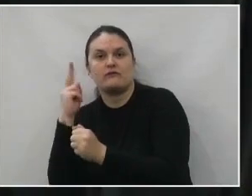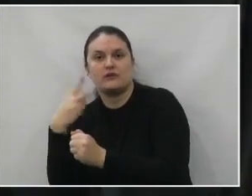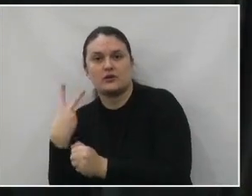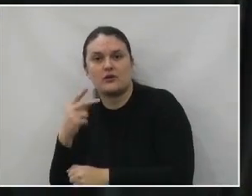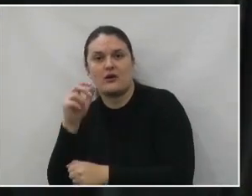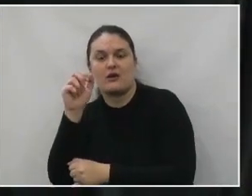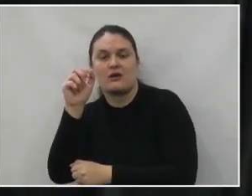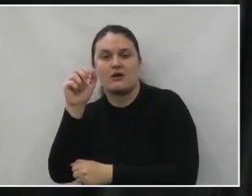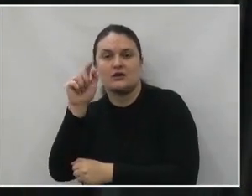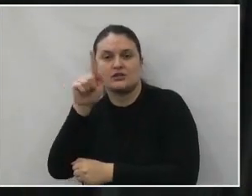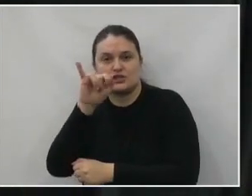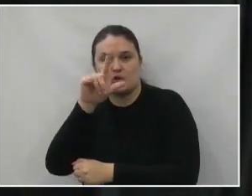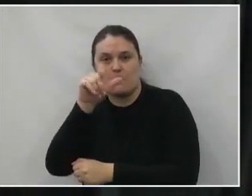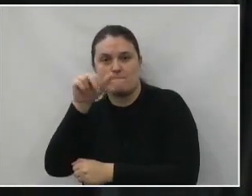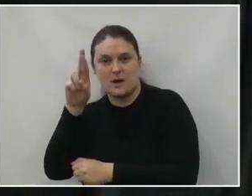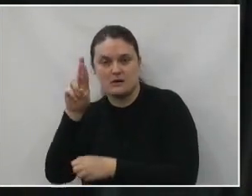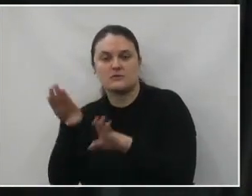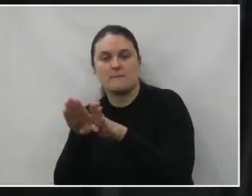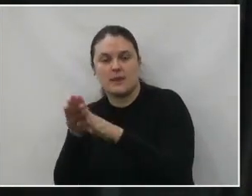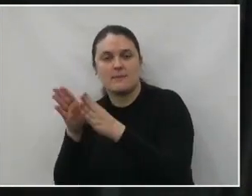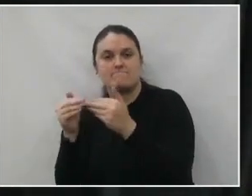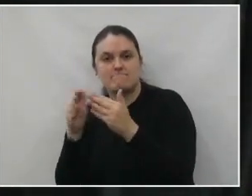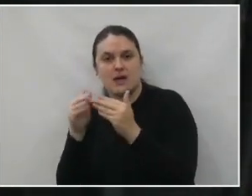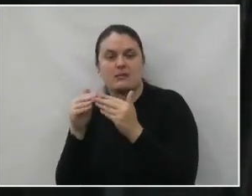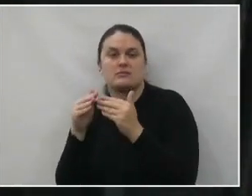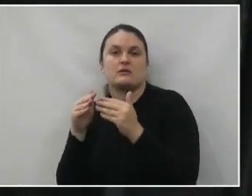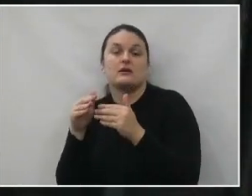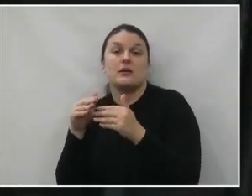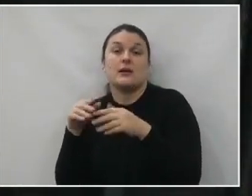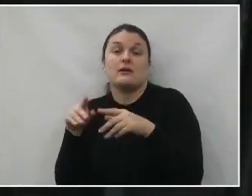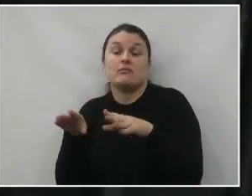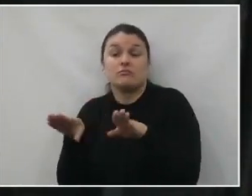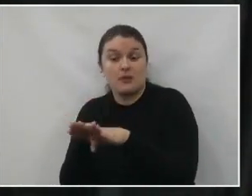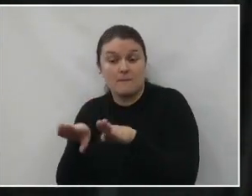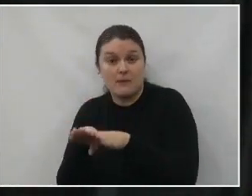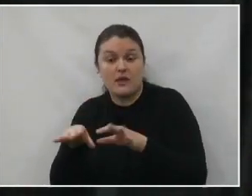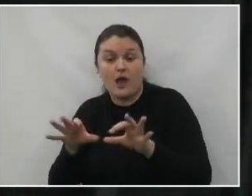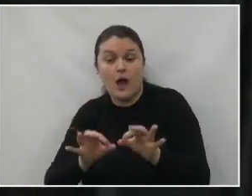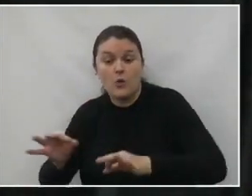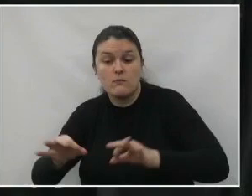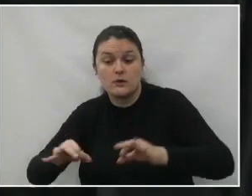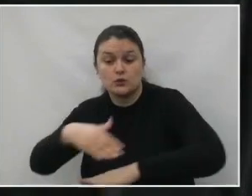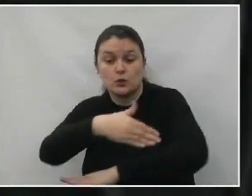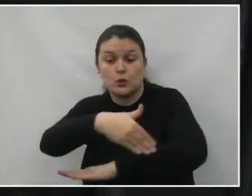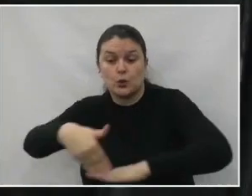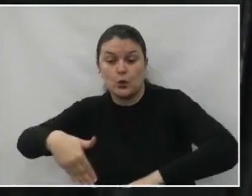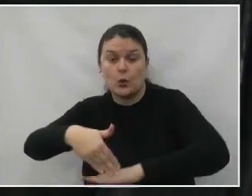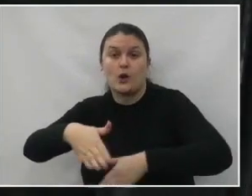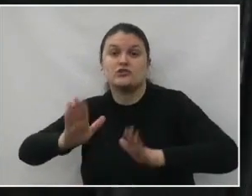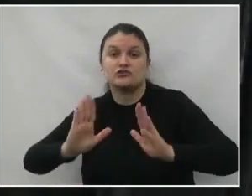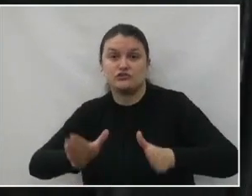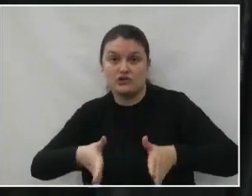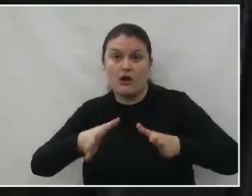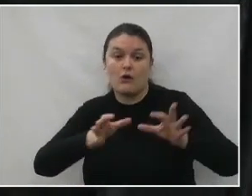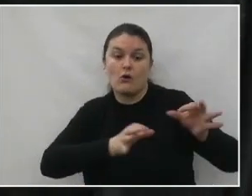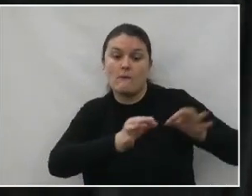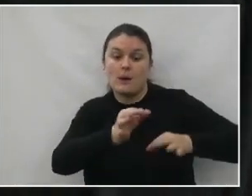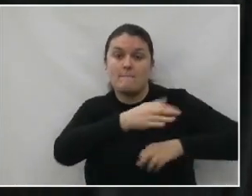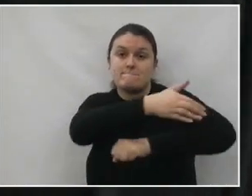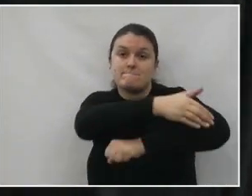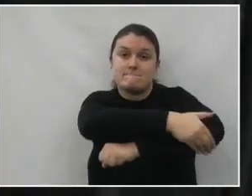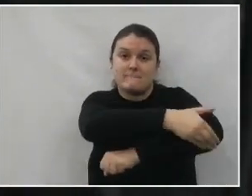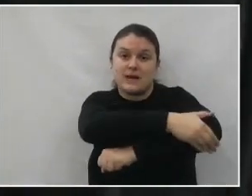alguma coisa para aquela localidade. Também está sendo colocado a academia ao ar livre lá,